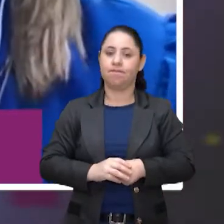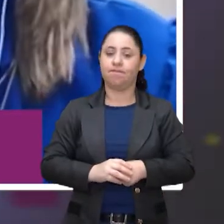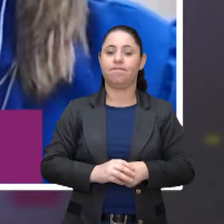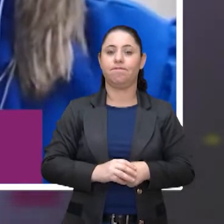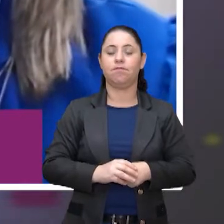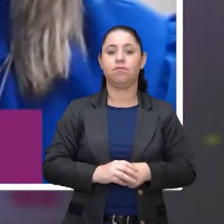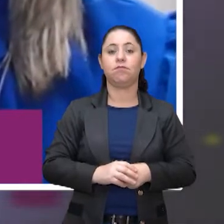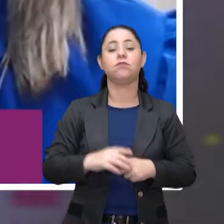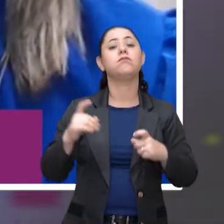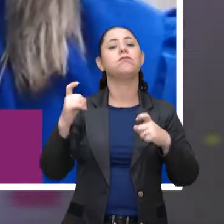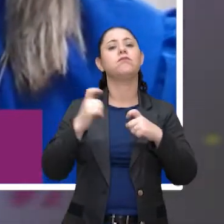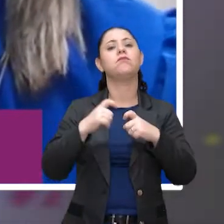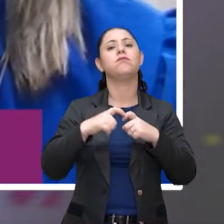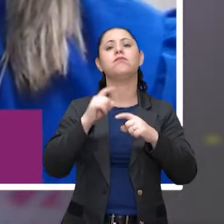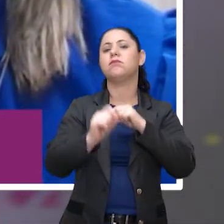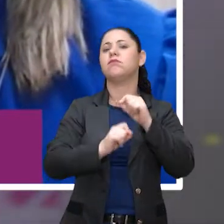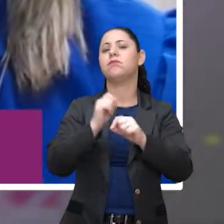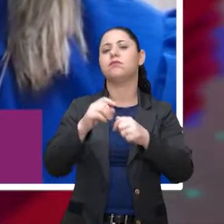Doutora,